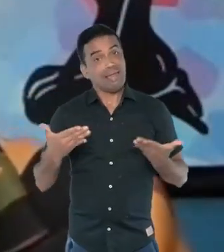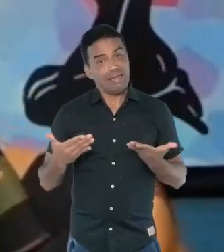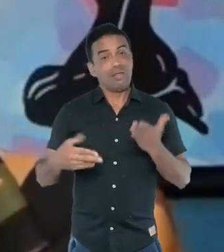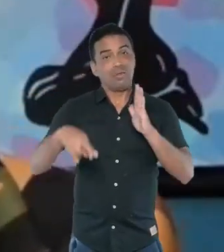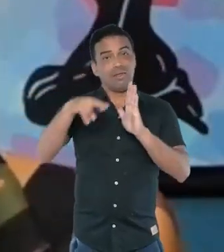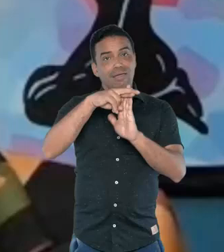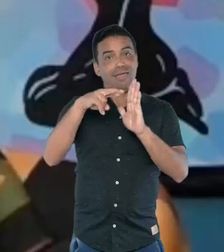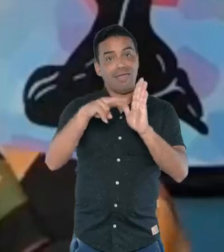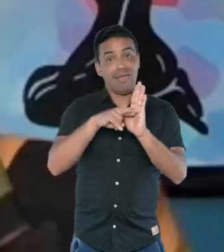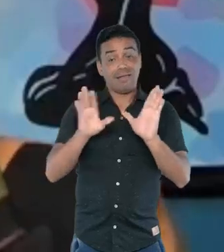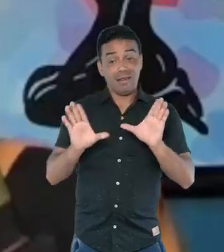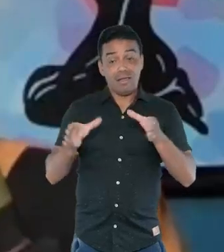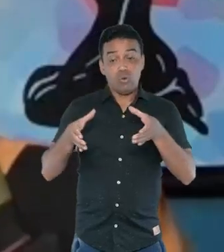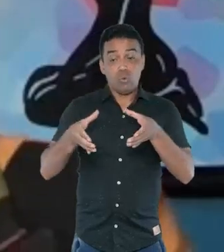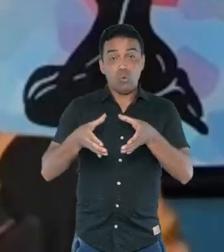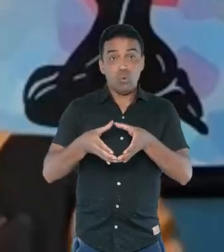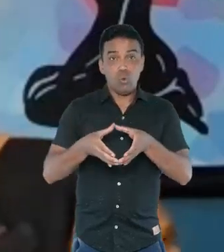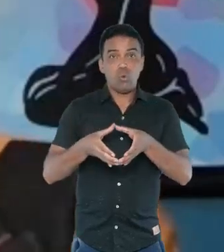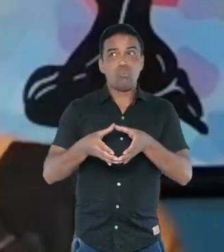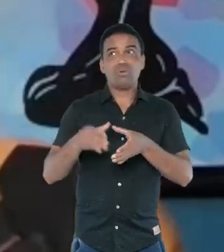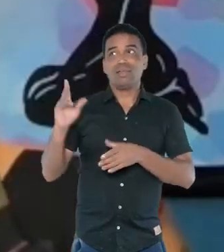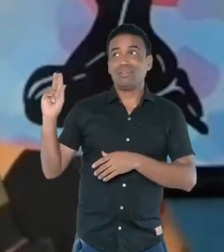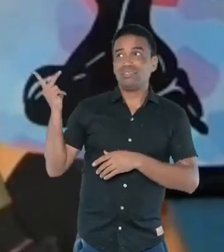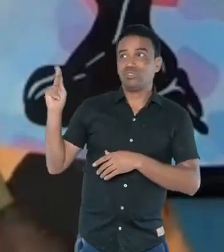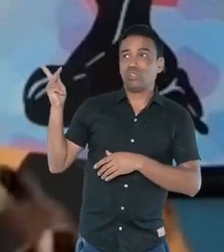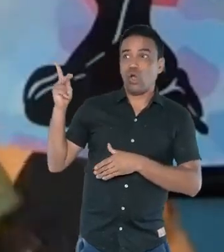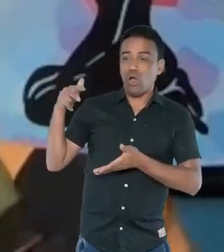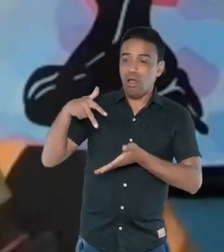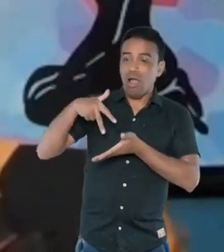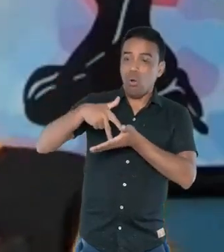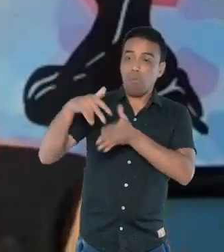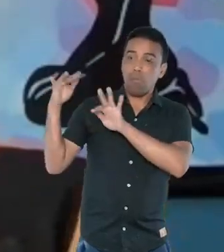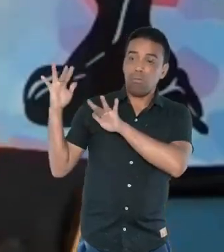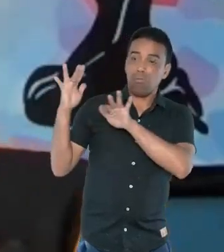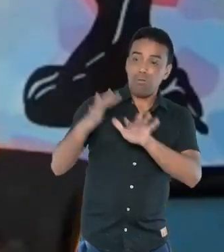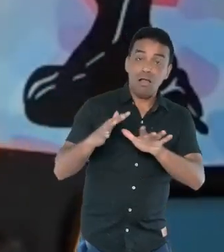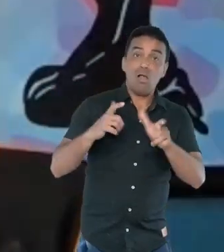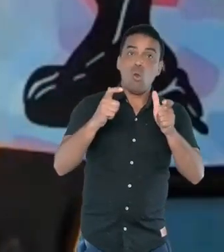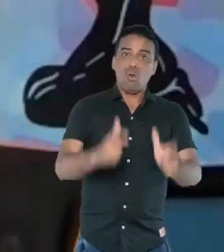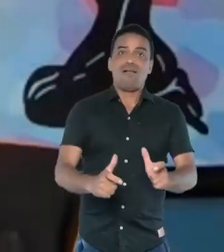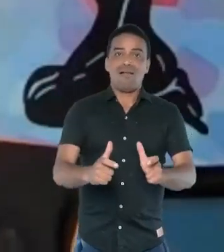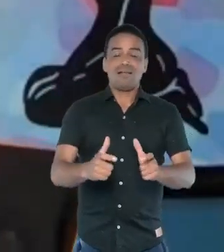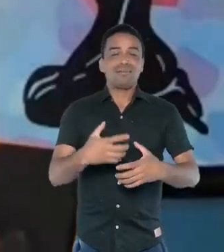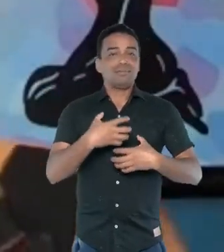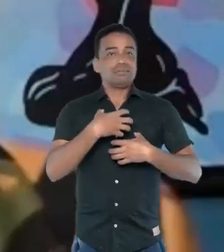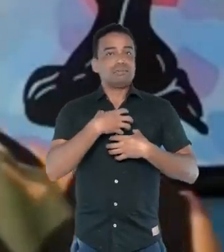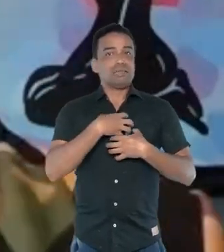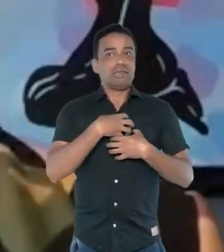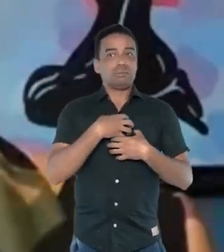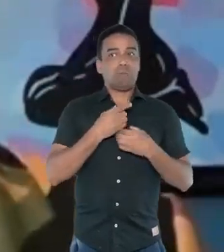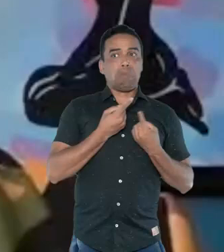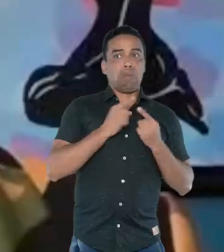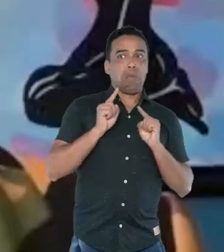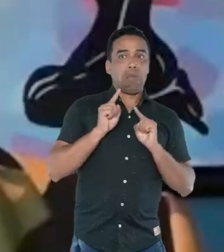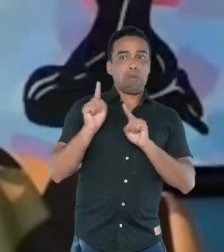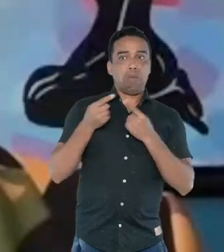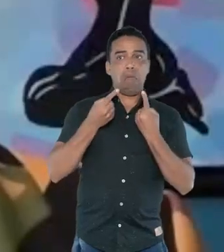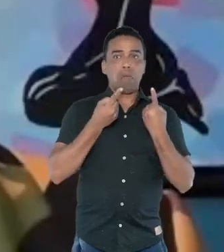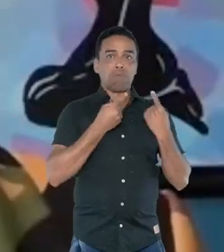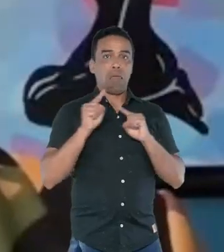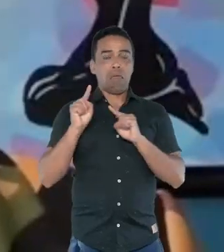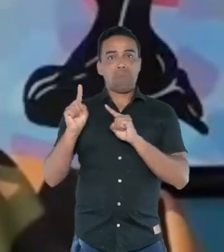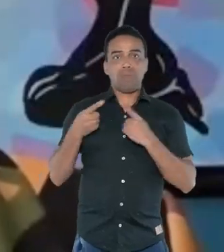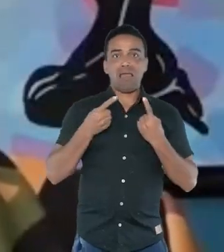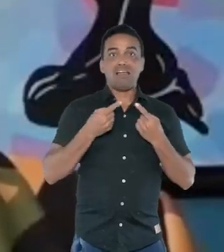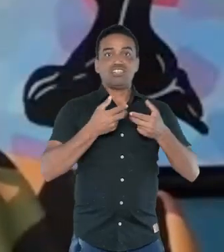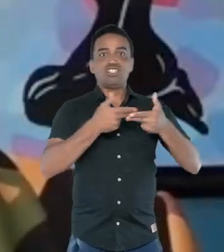por padrão, um grupo, né, que está historicamente ocupando essas posições, que se sente muito ameaçado com